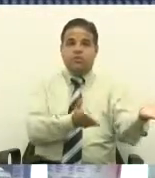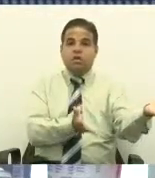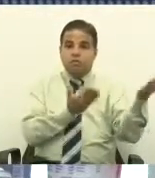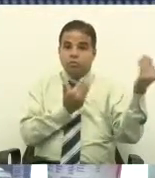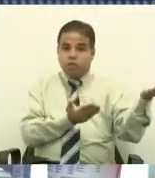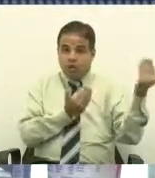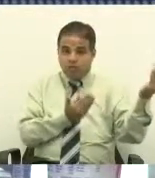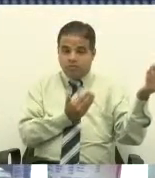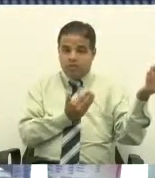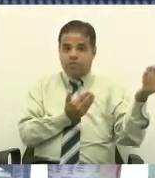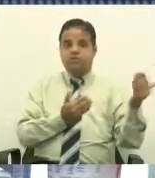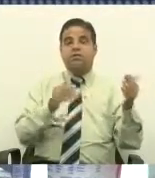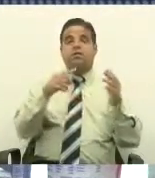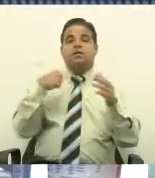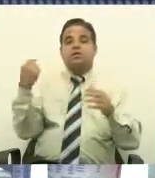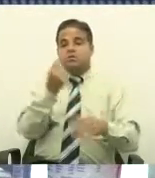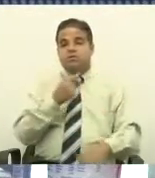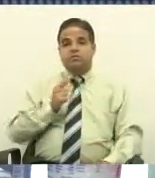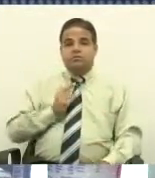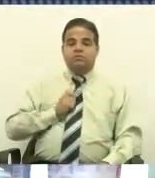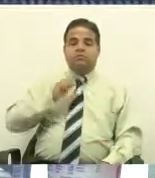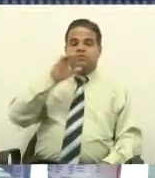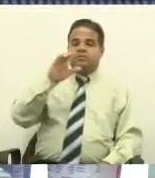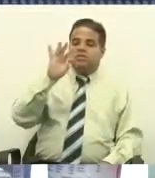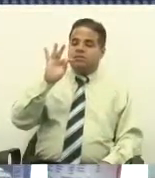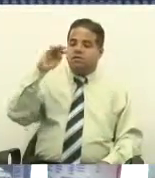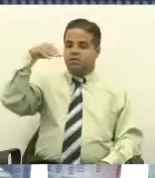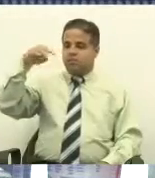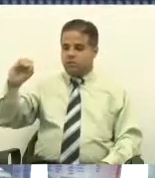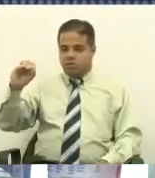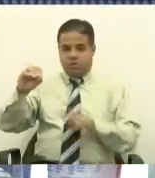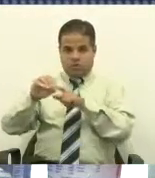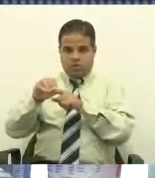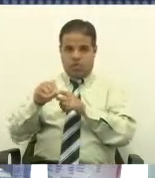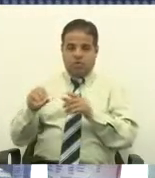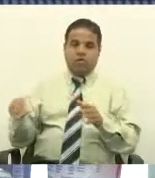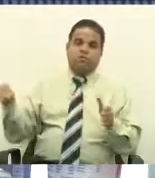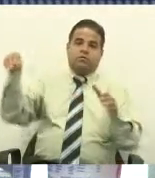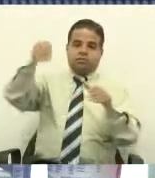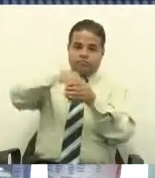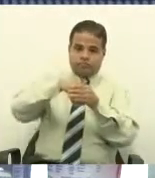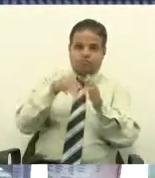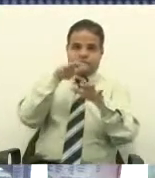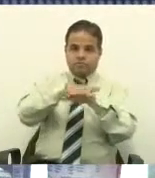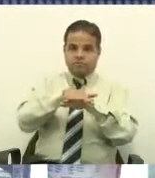jovem, e nós temos o CTMO, Inclusão Digital.